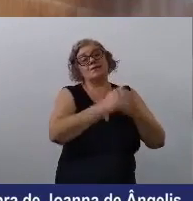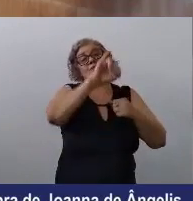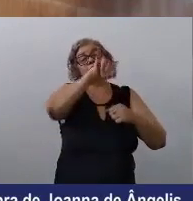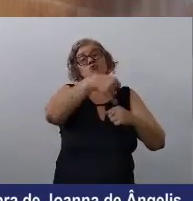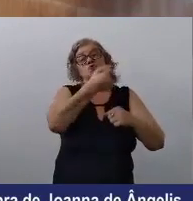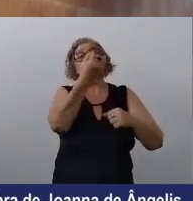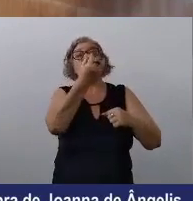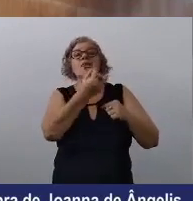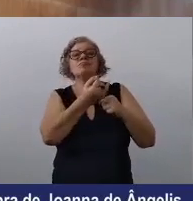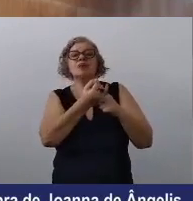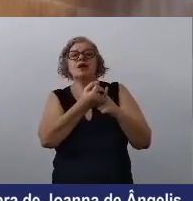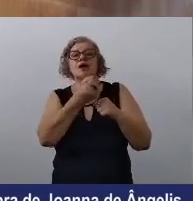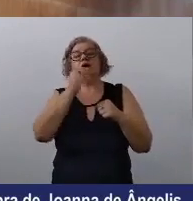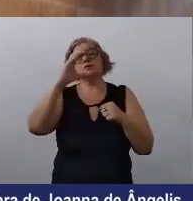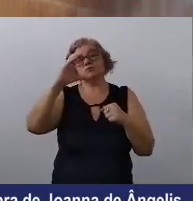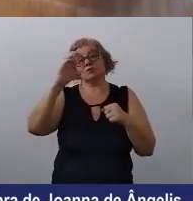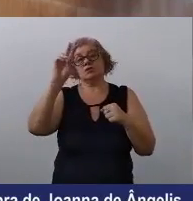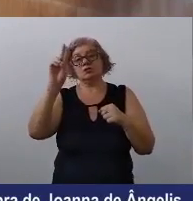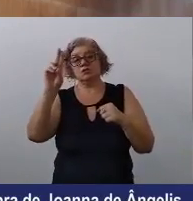Cusa.